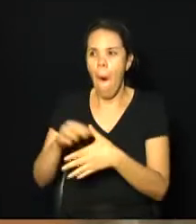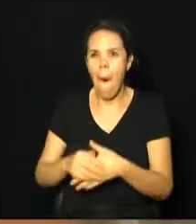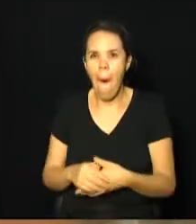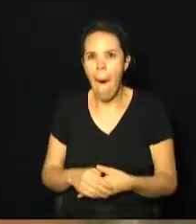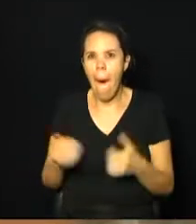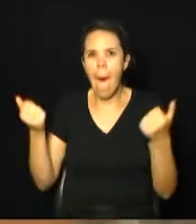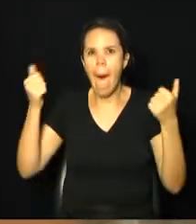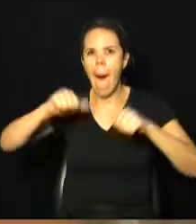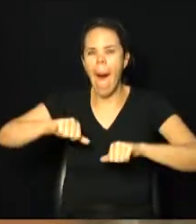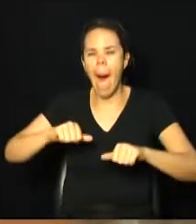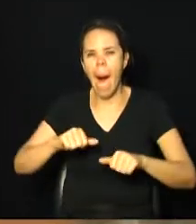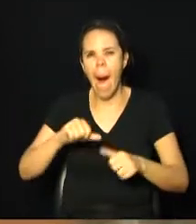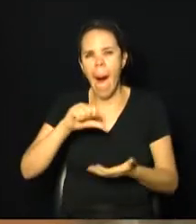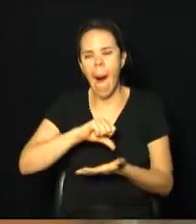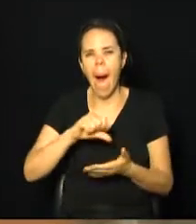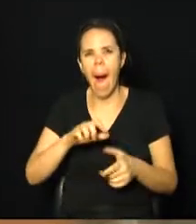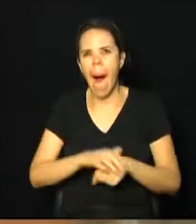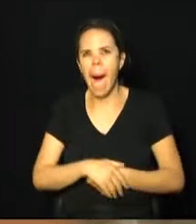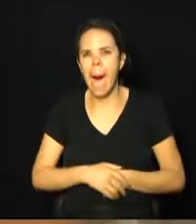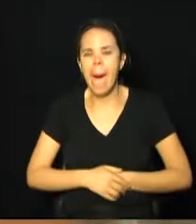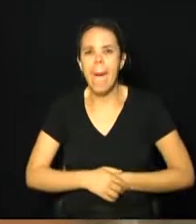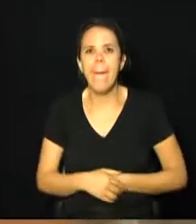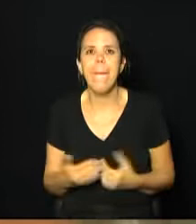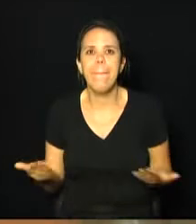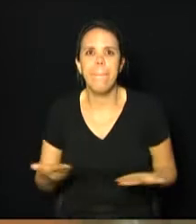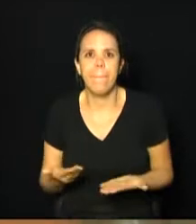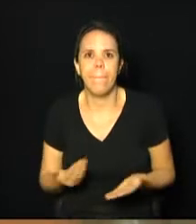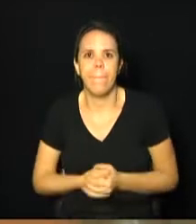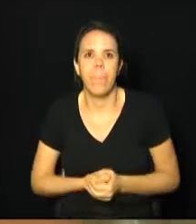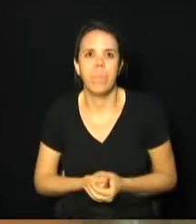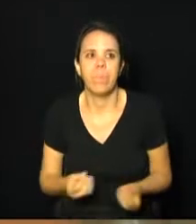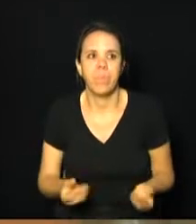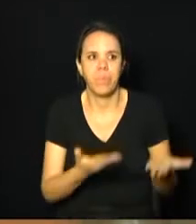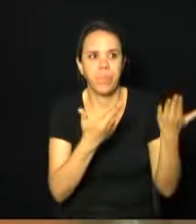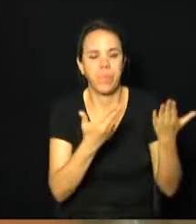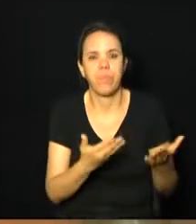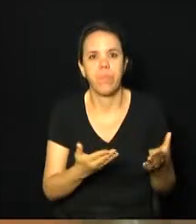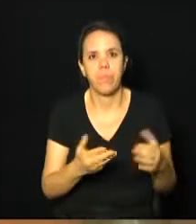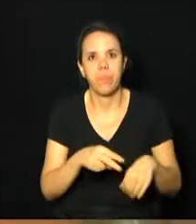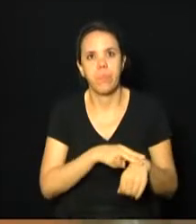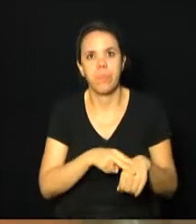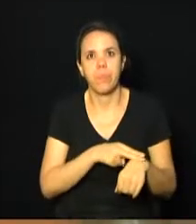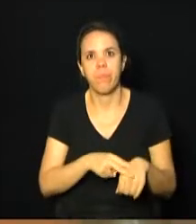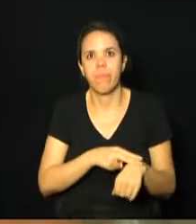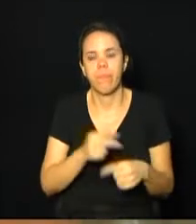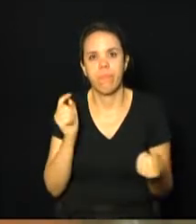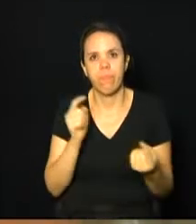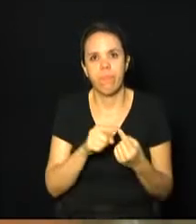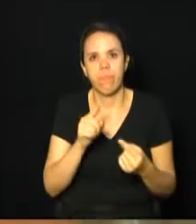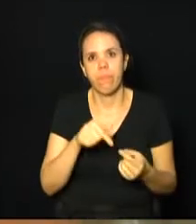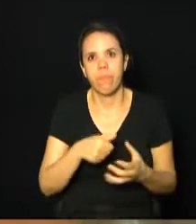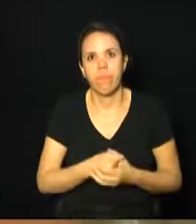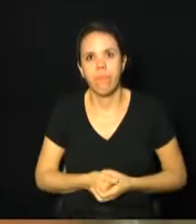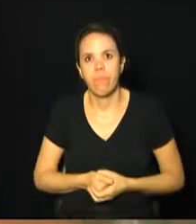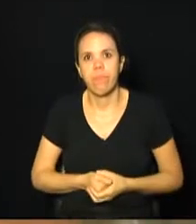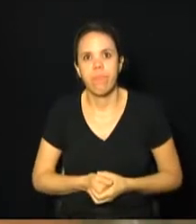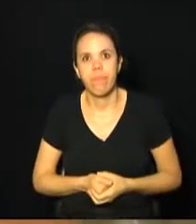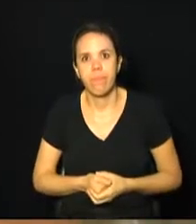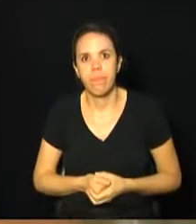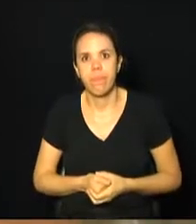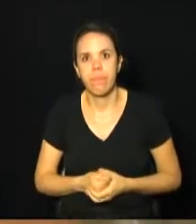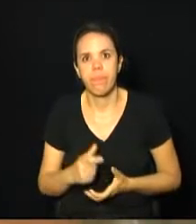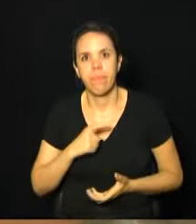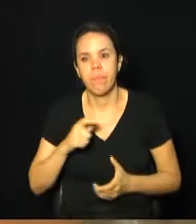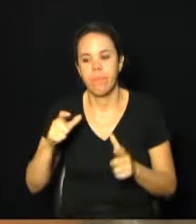ficava pior ainda para a região. Hoje está sendo levado para a usina verde, mas eu acho que o ideal seria ter